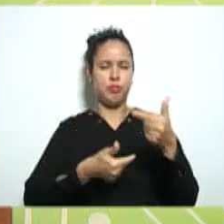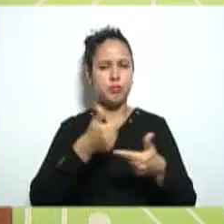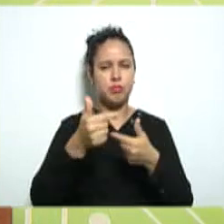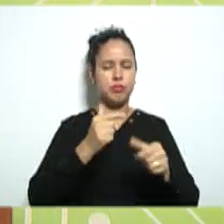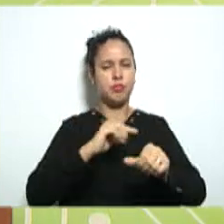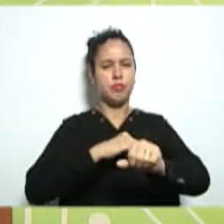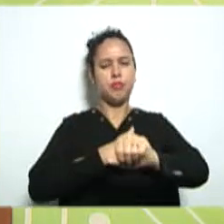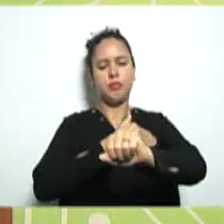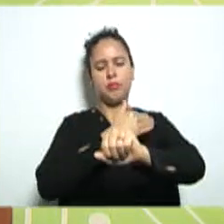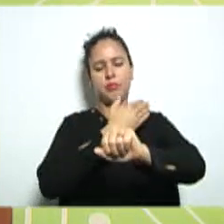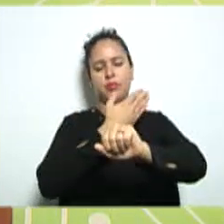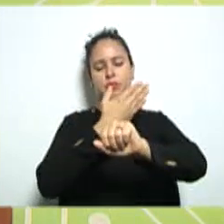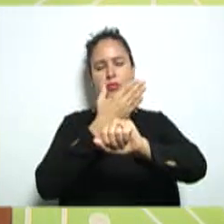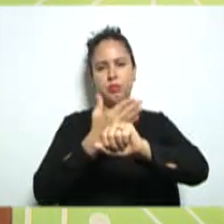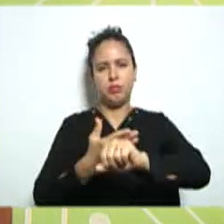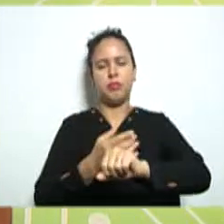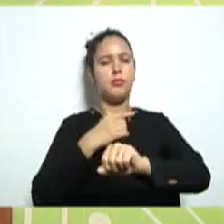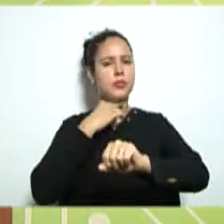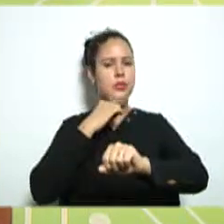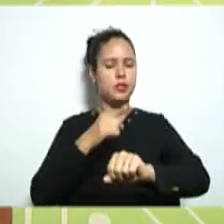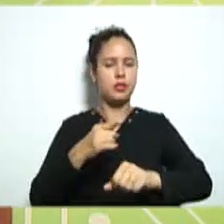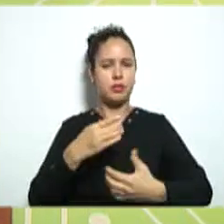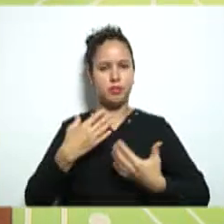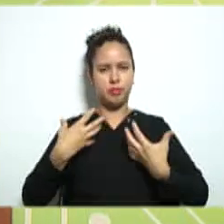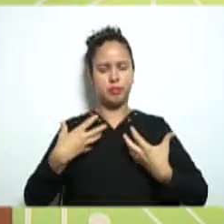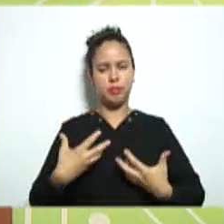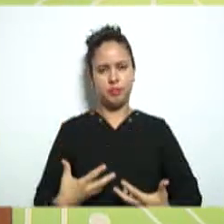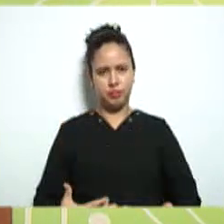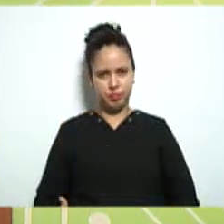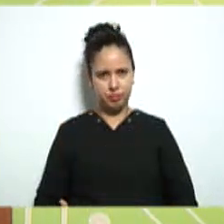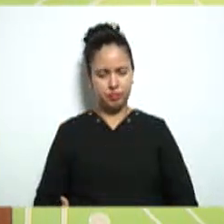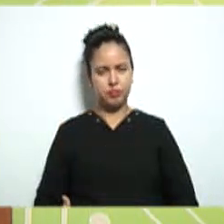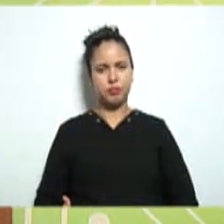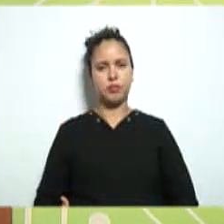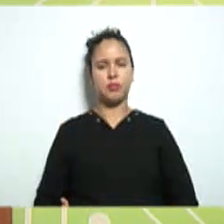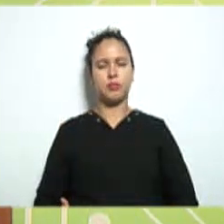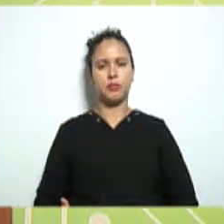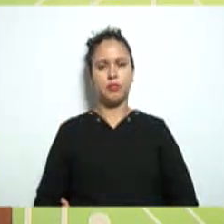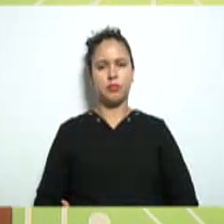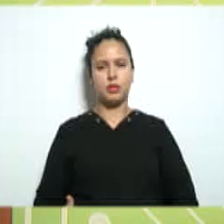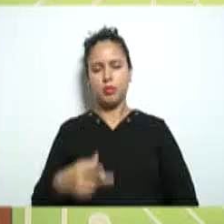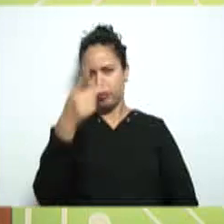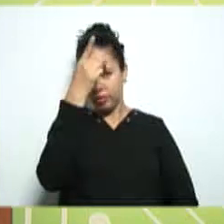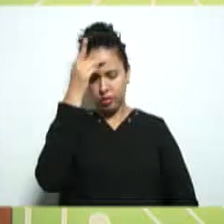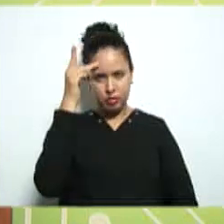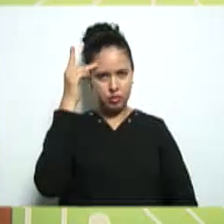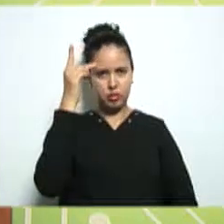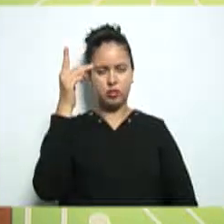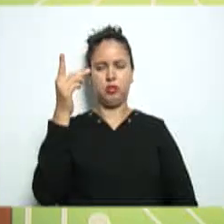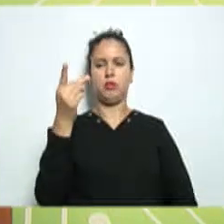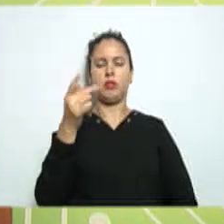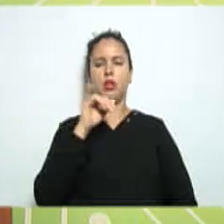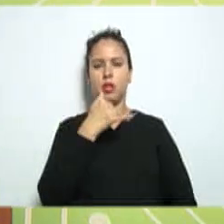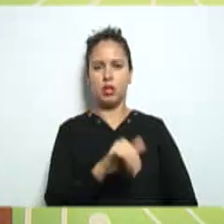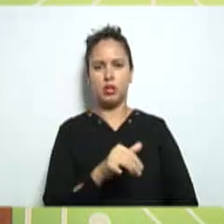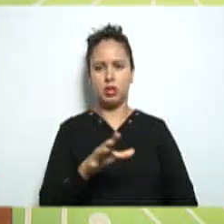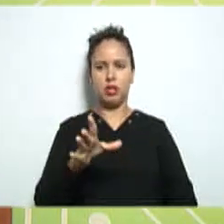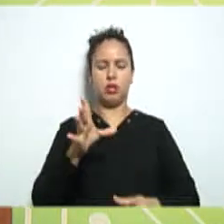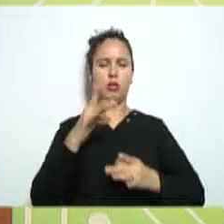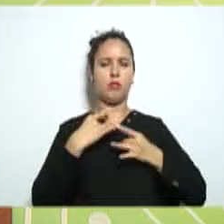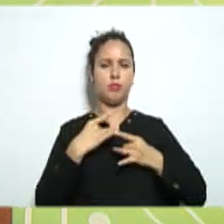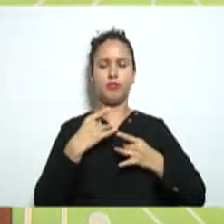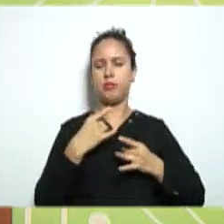prolongado tal, que não permite aquele que realizou o trabalho, não permite ao trabalhador recuperar totalmente as suas